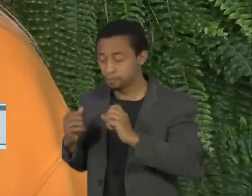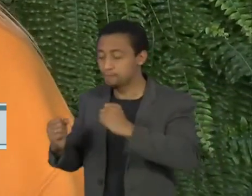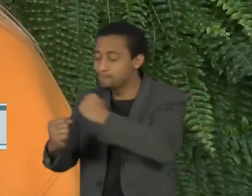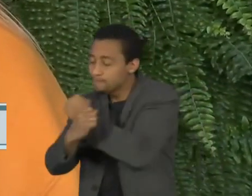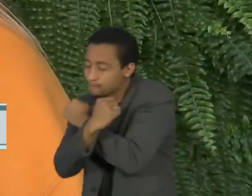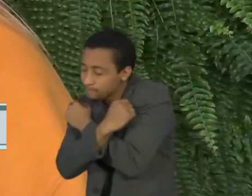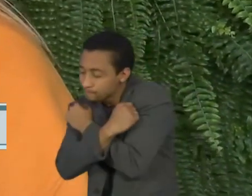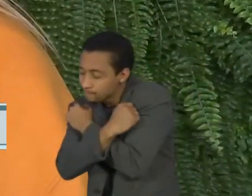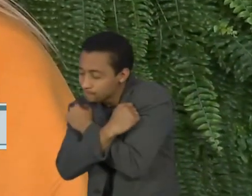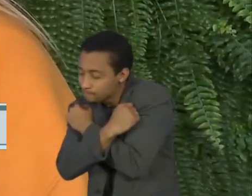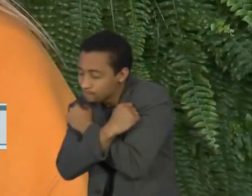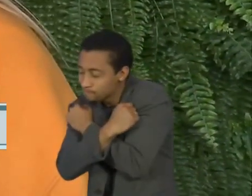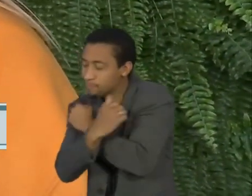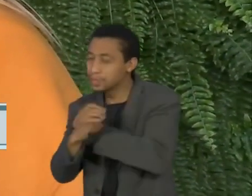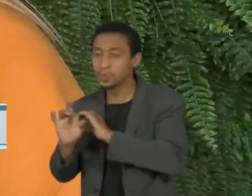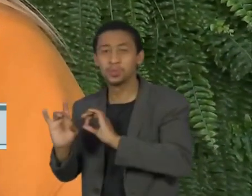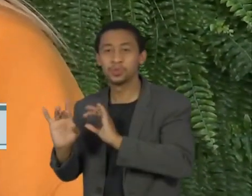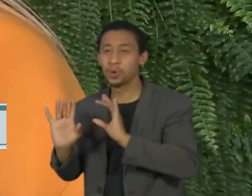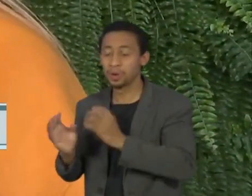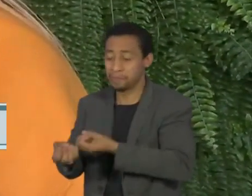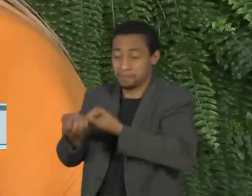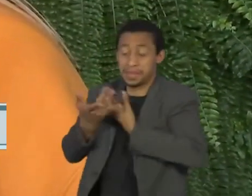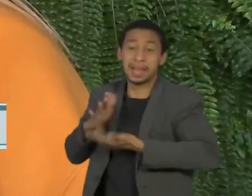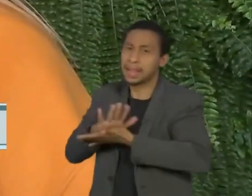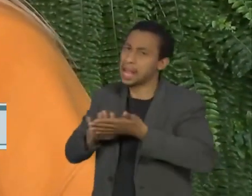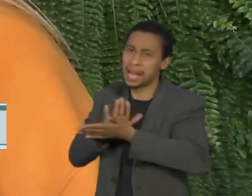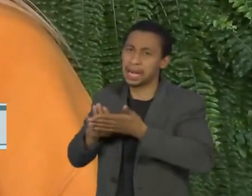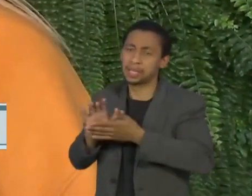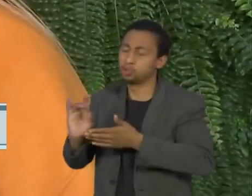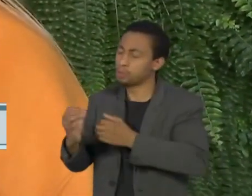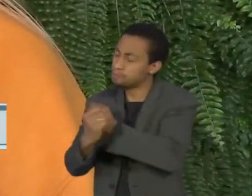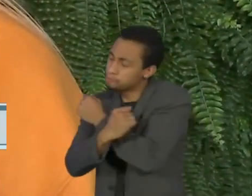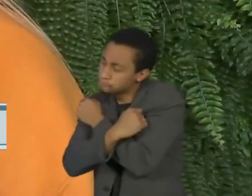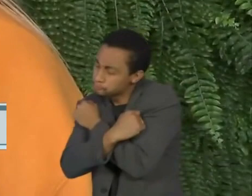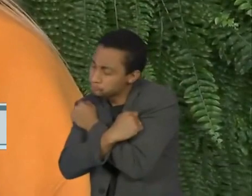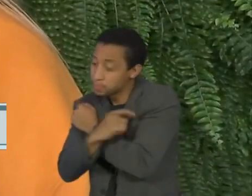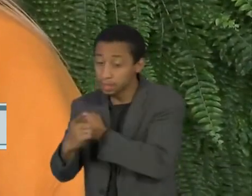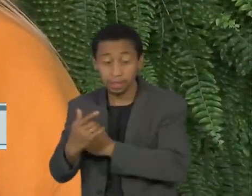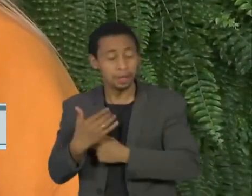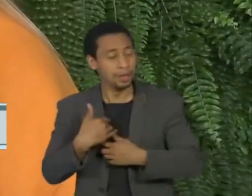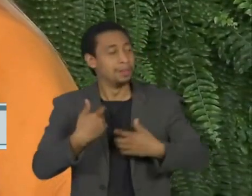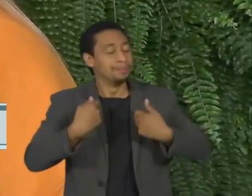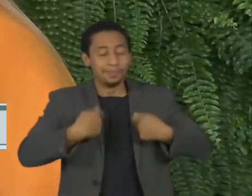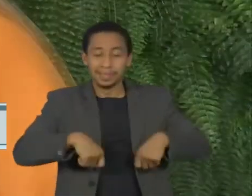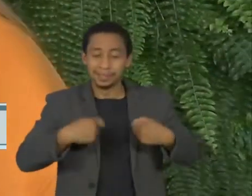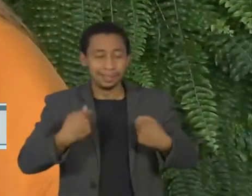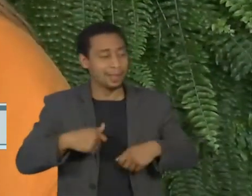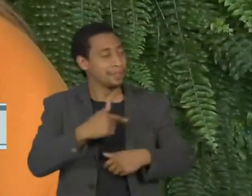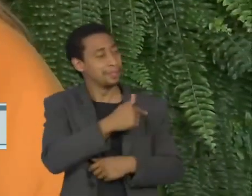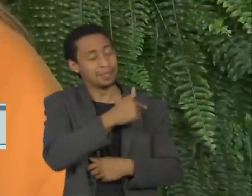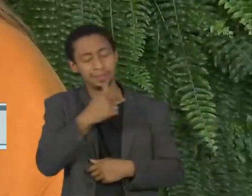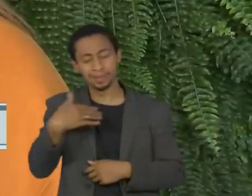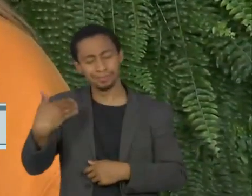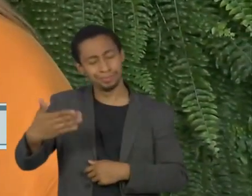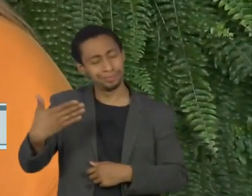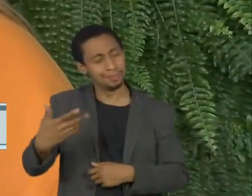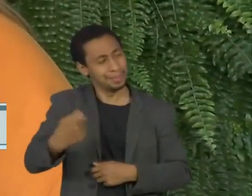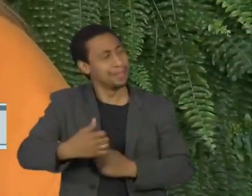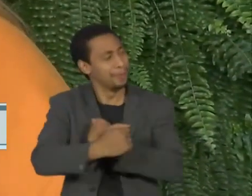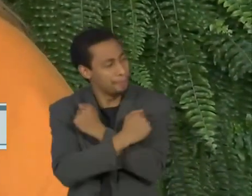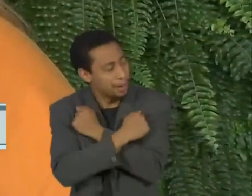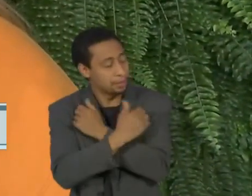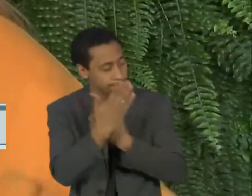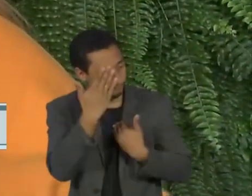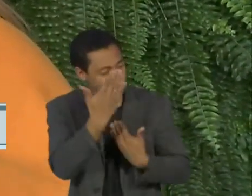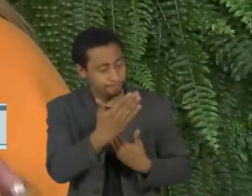não quis falar nada, ela quis só um abraço. Eu abracei ela e ela disse que era tudo que ela precisava a semana inteira. E eu acho que é por aí que você começa,